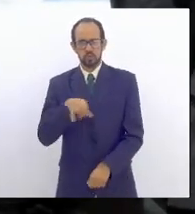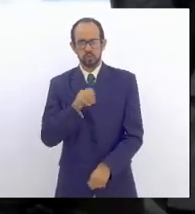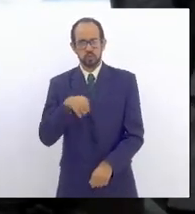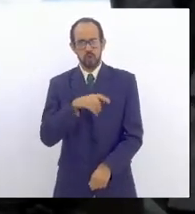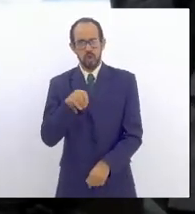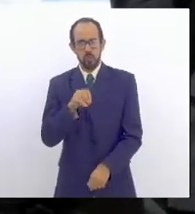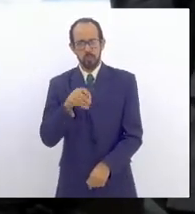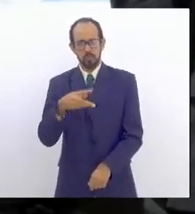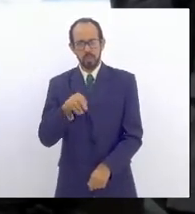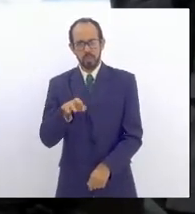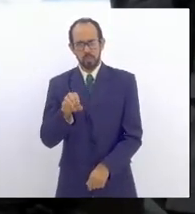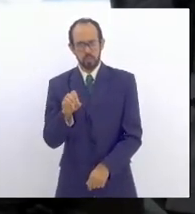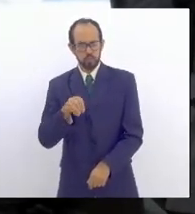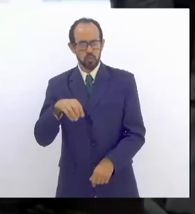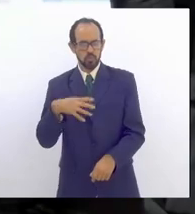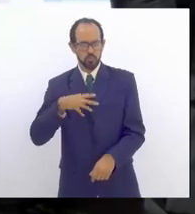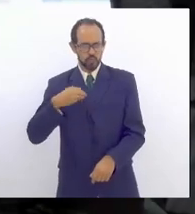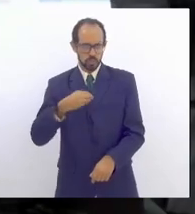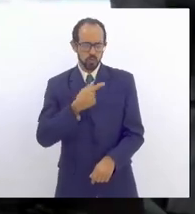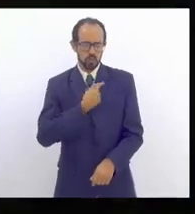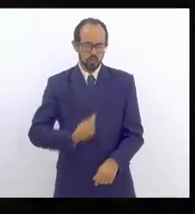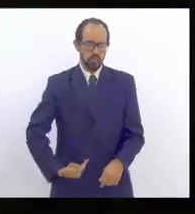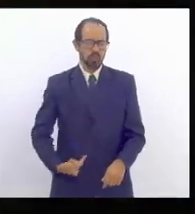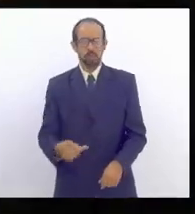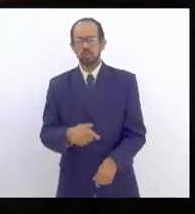Castro, filho do governador,